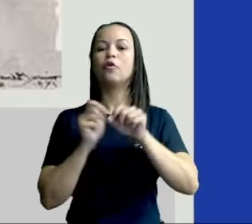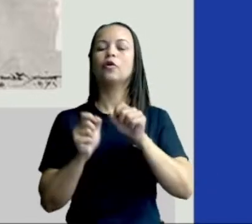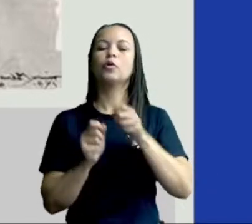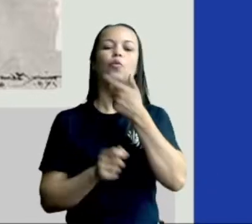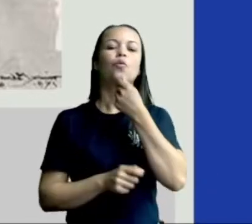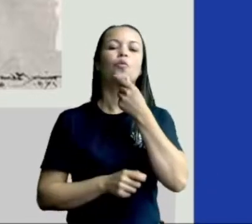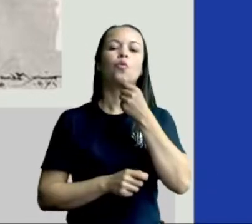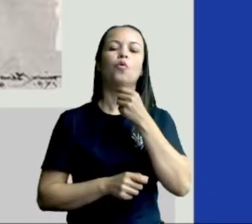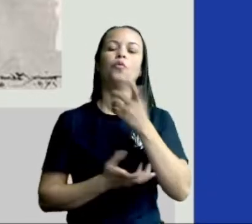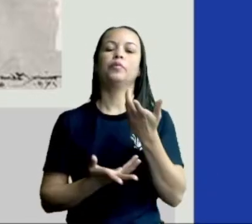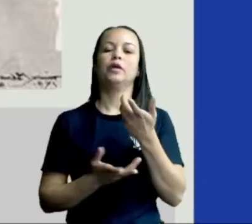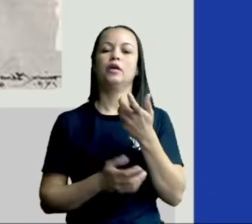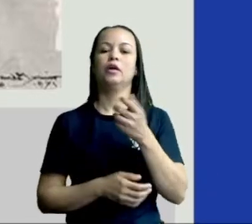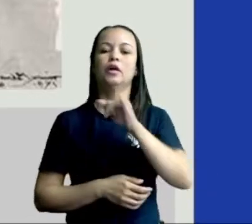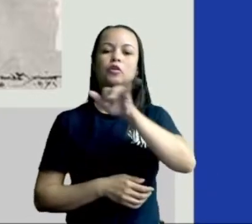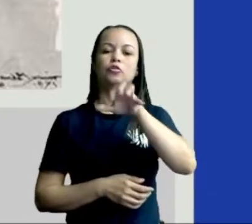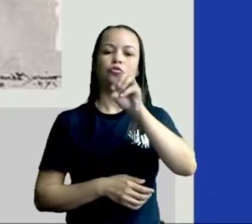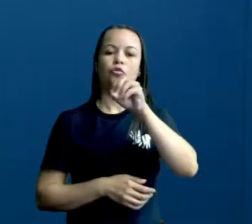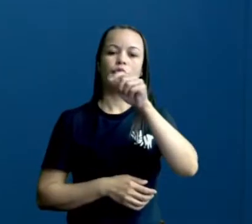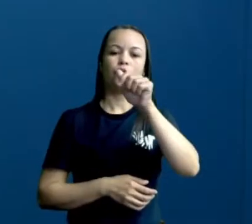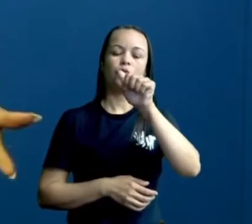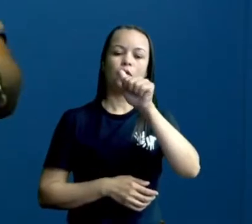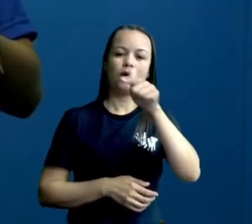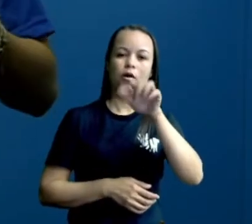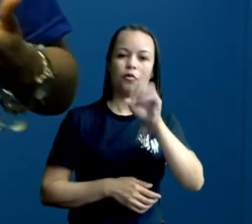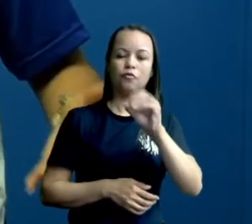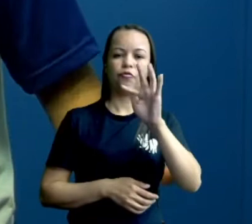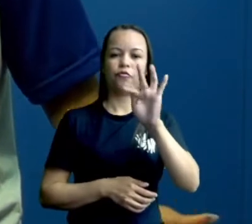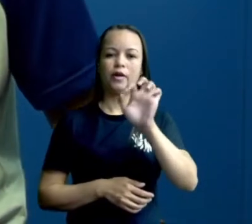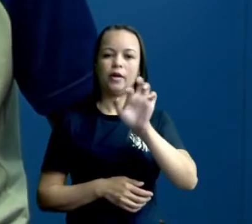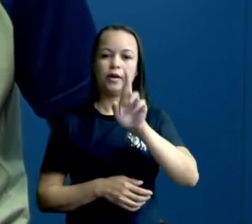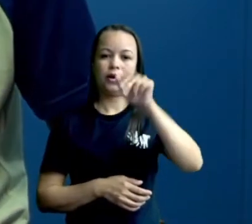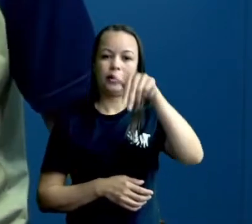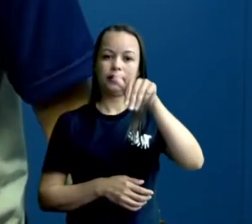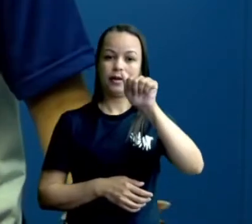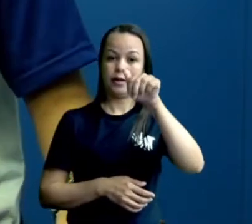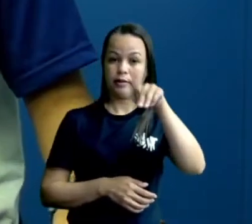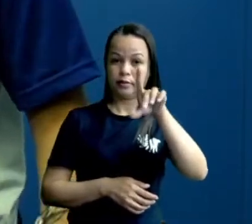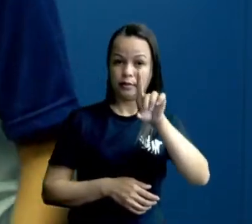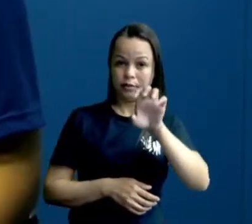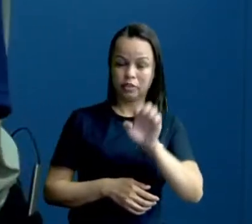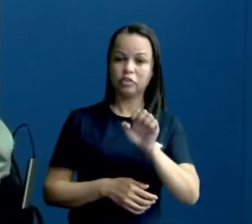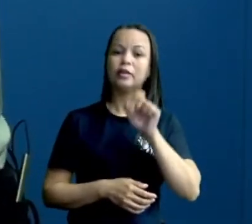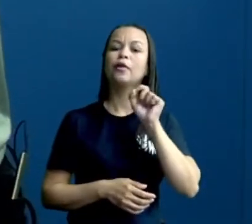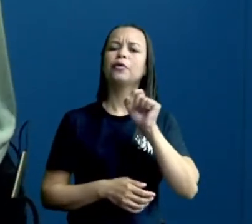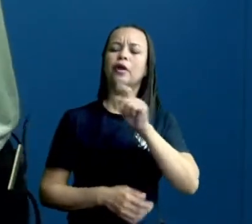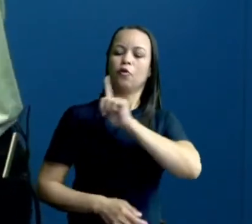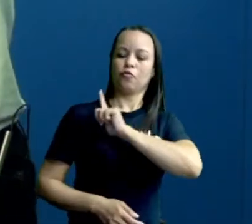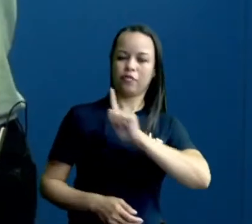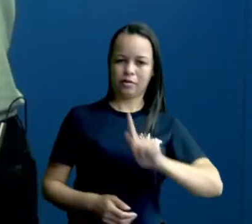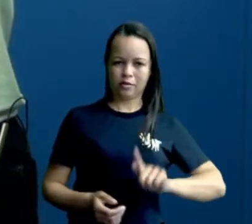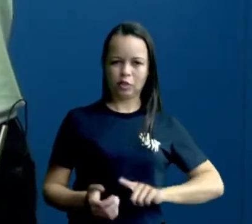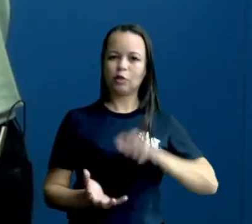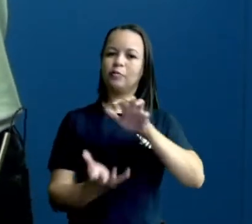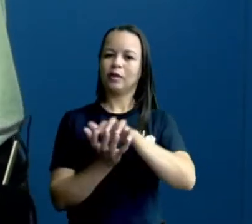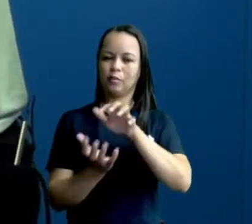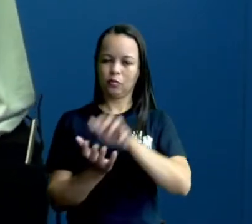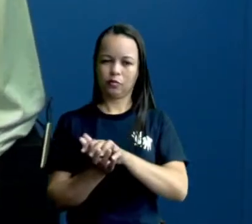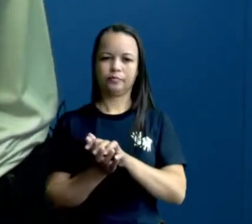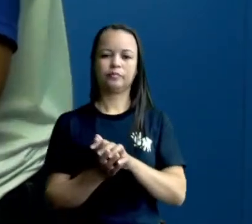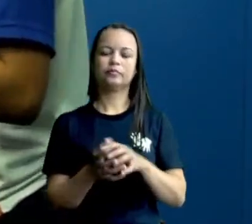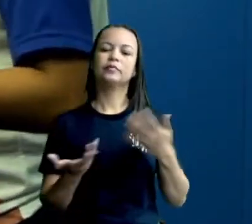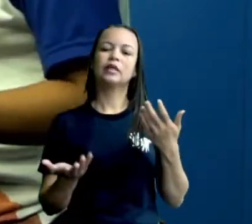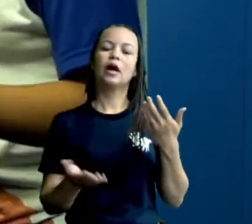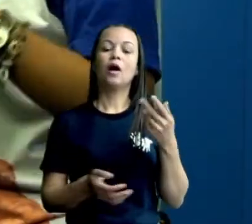de engenho João Fernandes Vieira, que era governador de Pernambuco, entendeu? Após algumas derrotas,